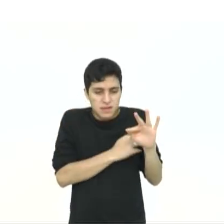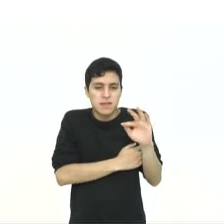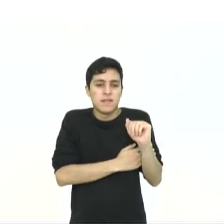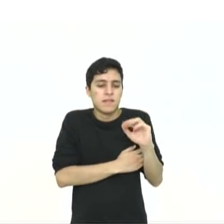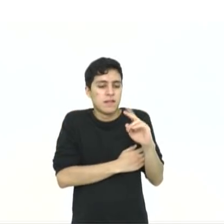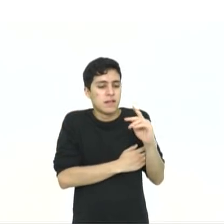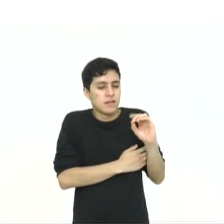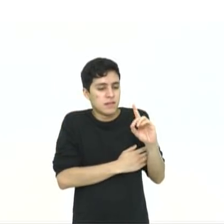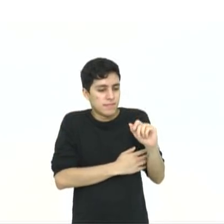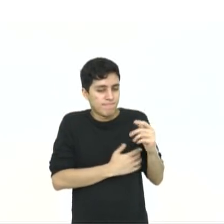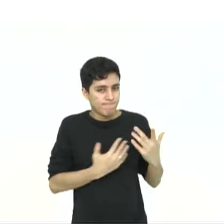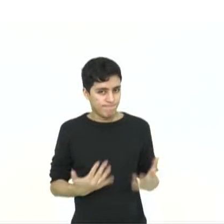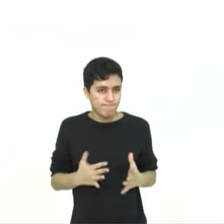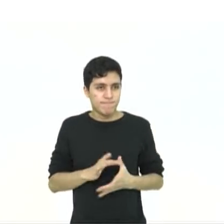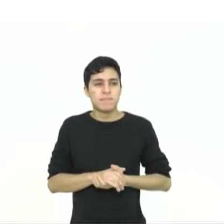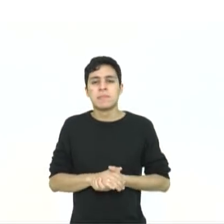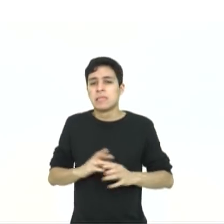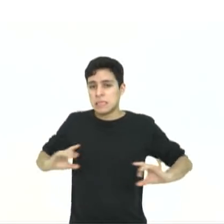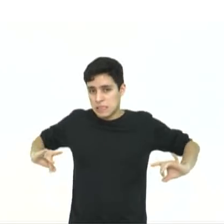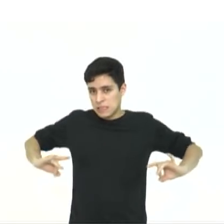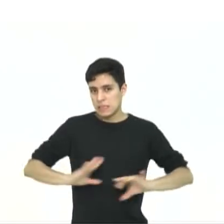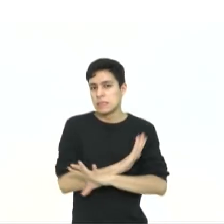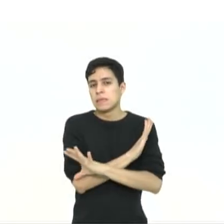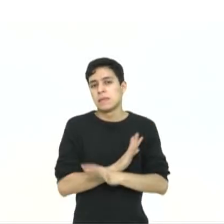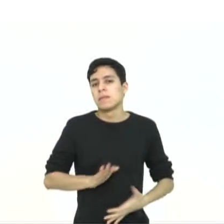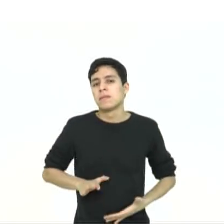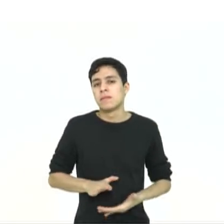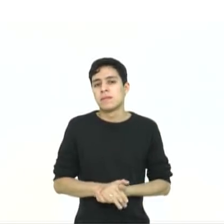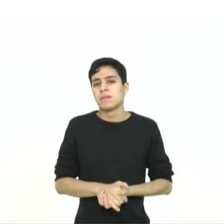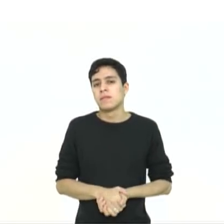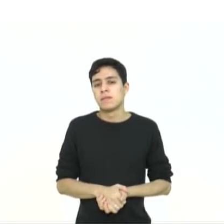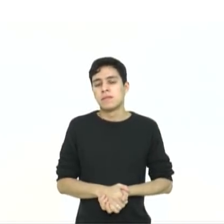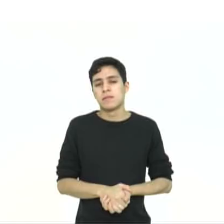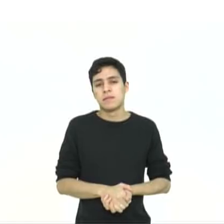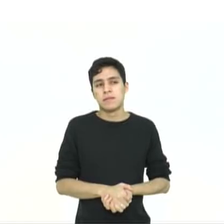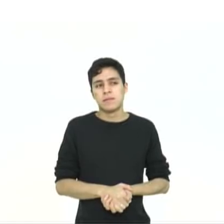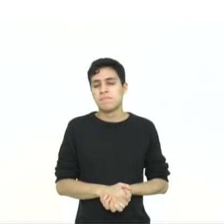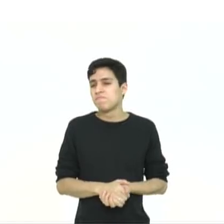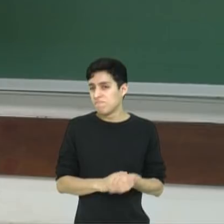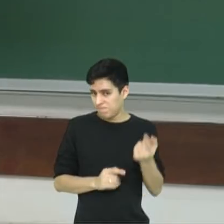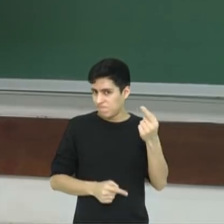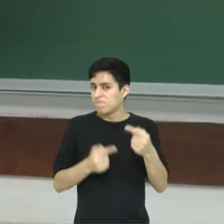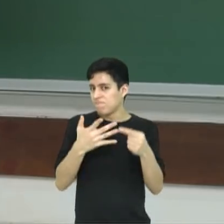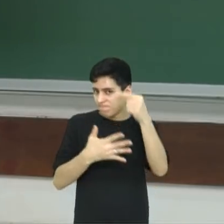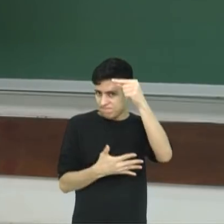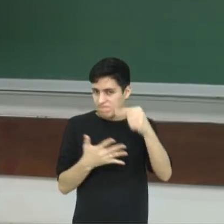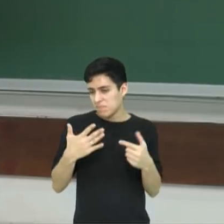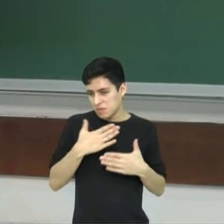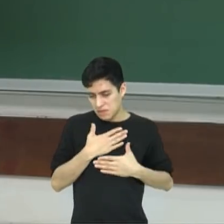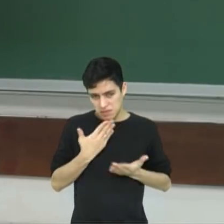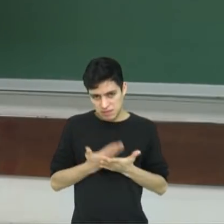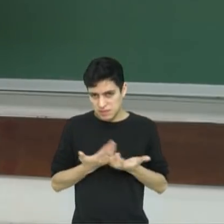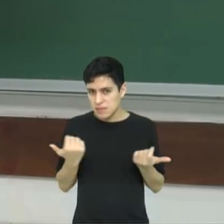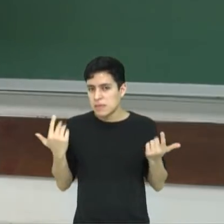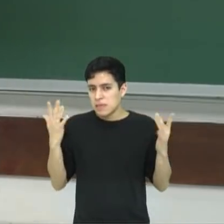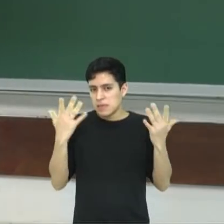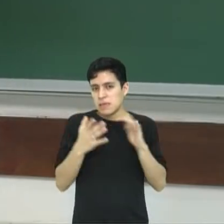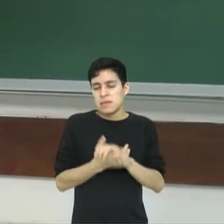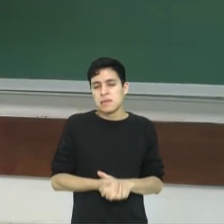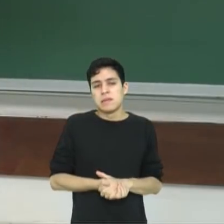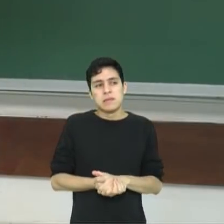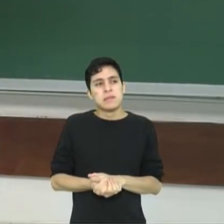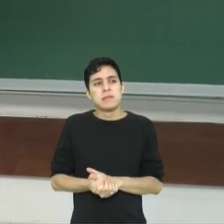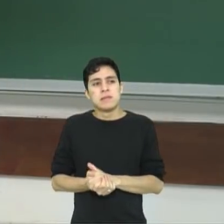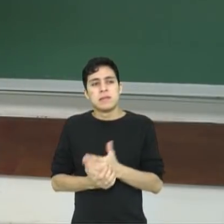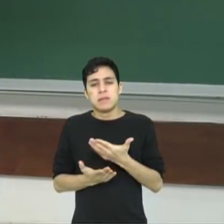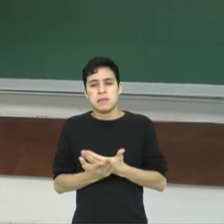Fachoda. Fechamos? Fronteiras artificiais, tratados bilaterais, discutimos, gostei dessa aula. Pô, parabéns, galerinha.